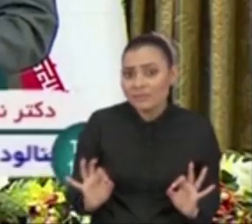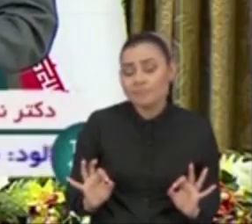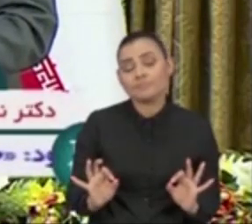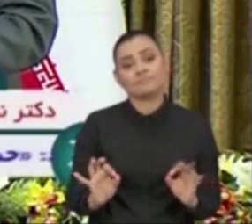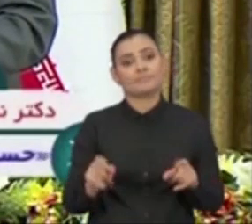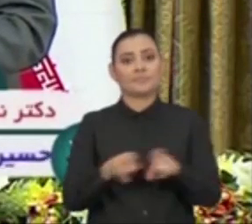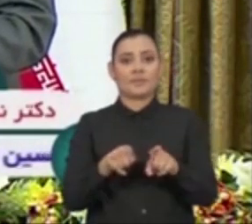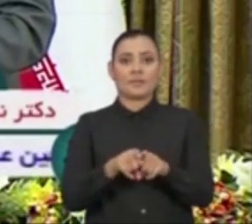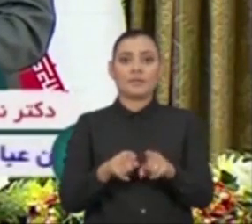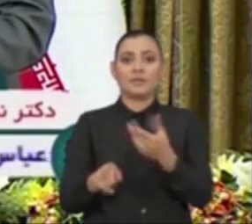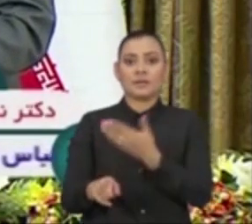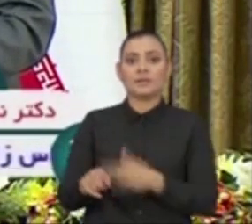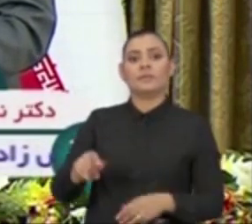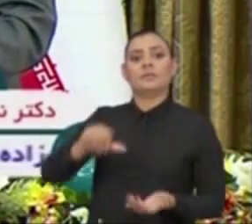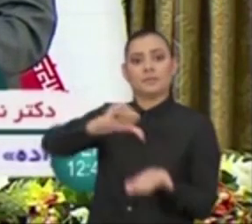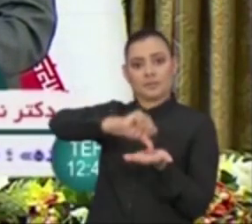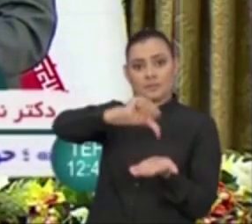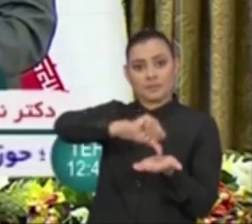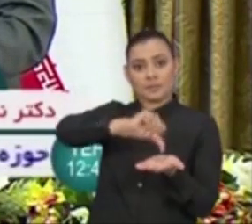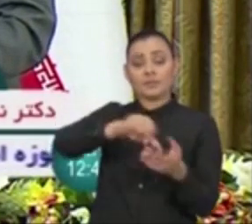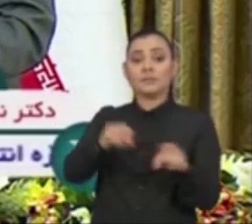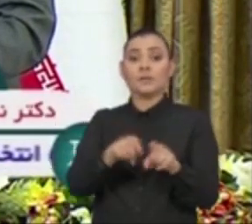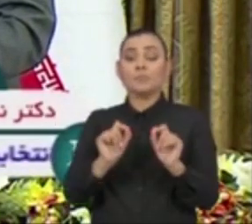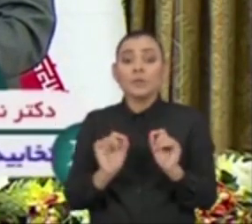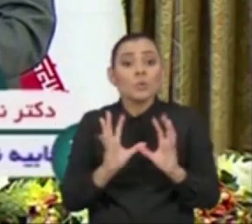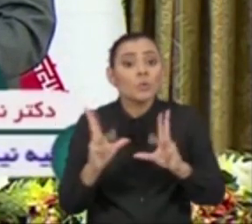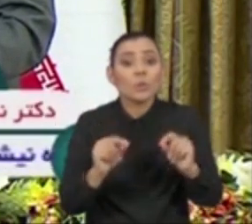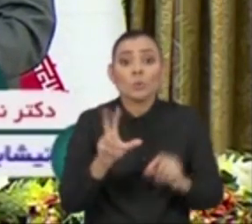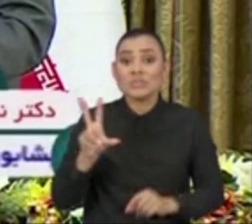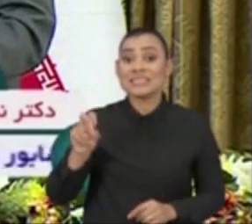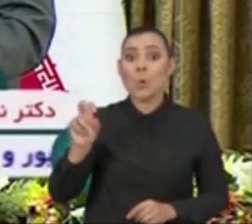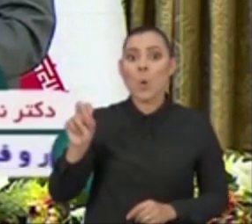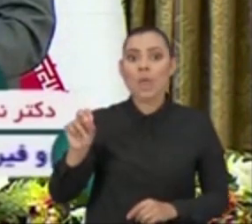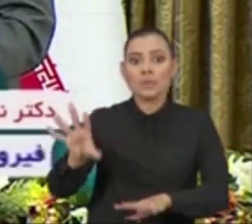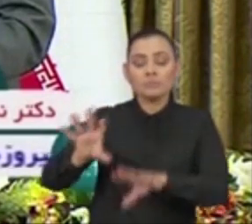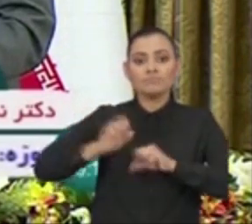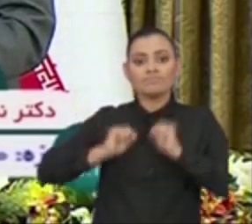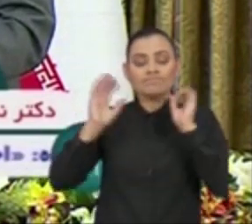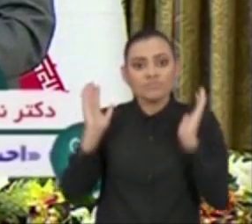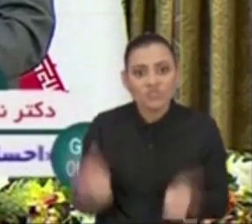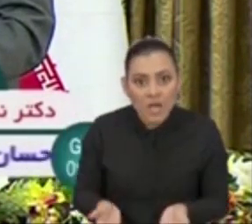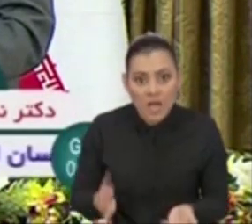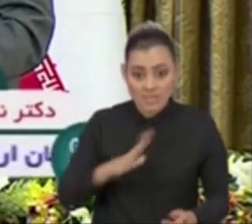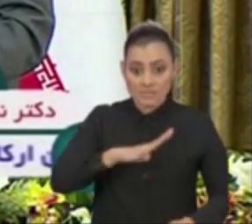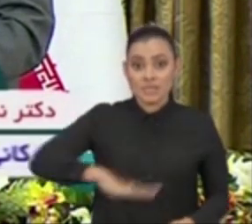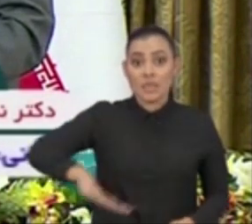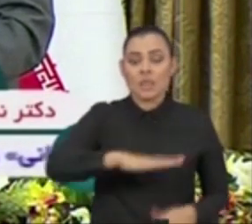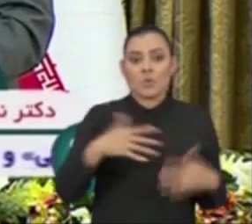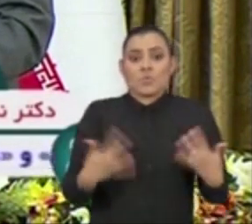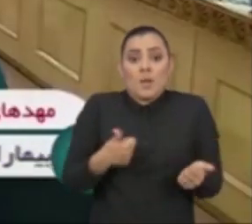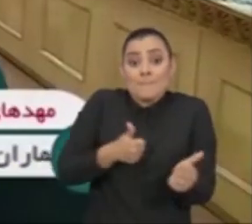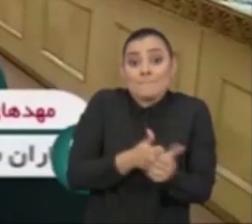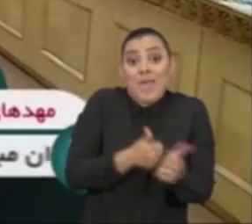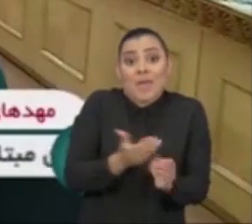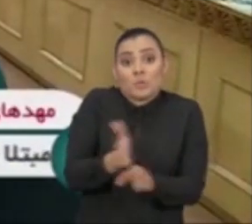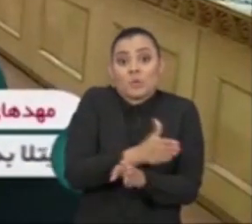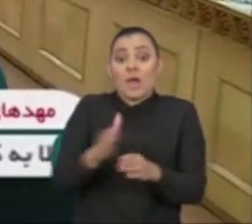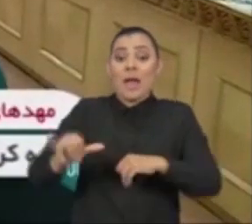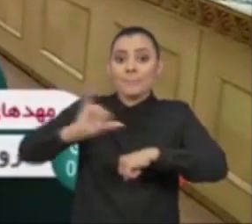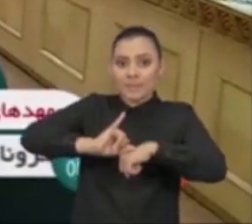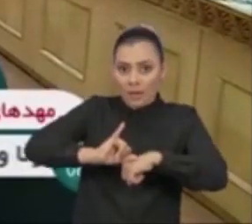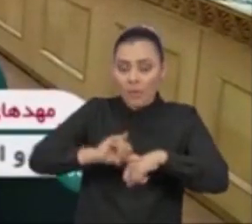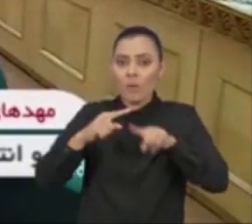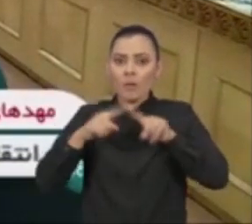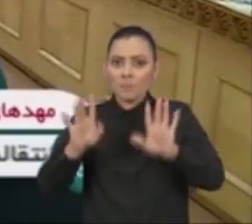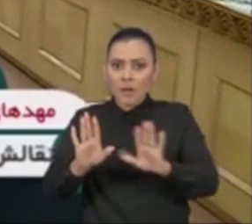Irã, o governo negou que o número de mortos chegue a 50, como foi divulgado por uma parlamentar de uma cidade sagrada próxima à capital. O